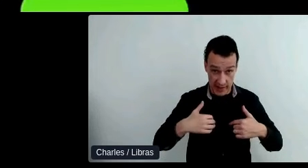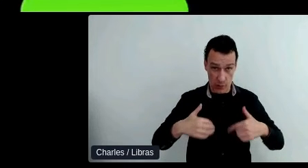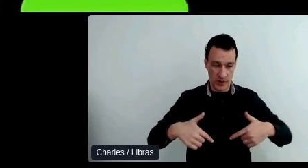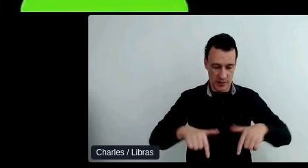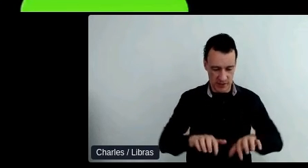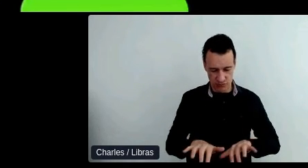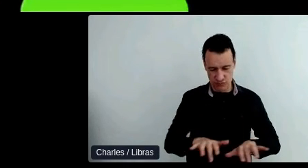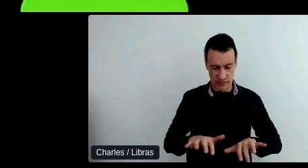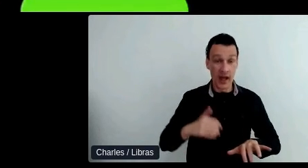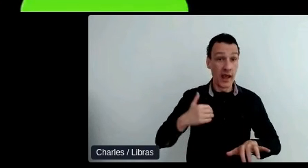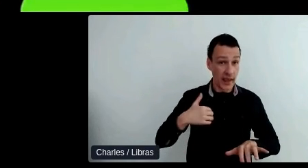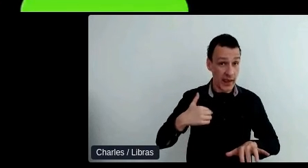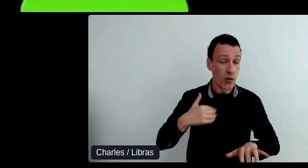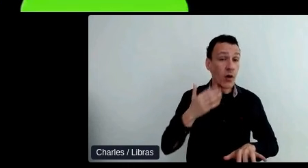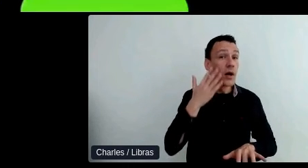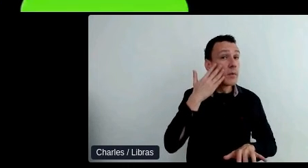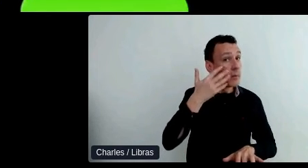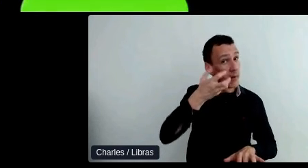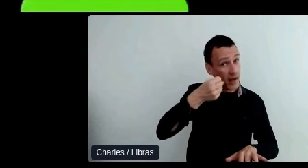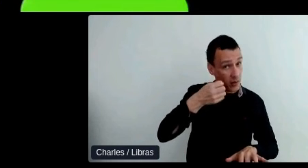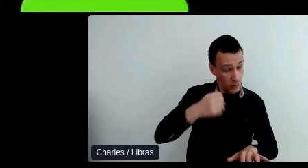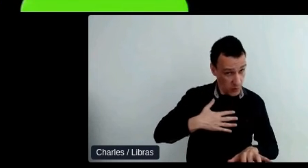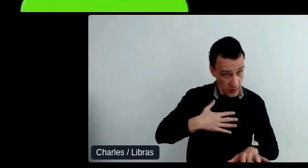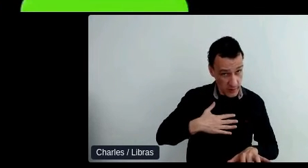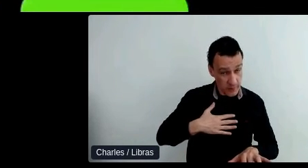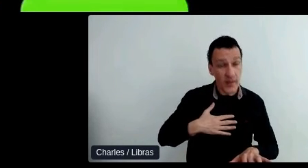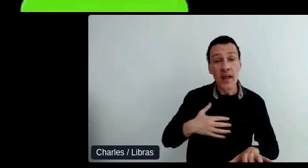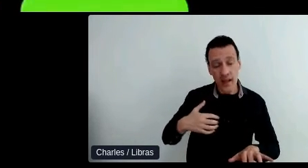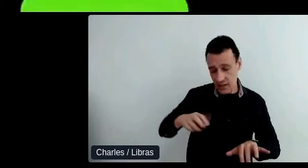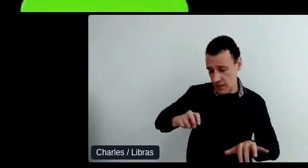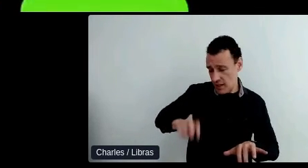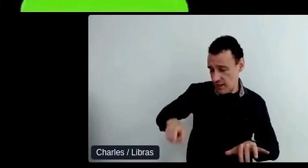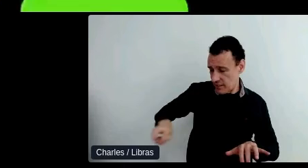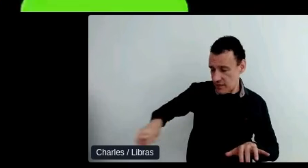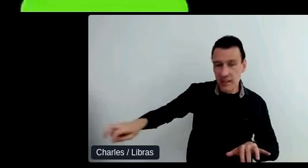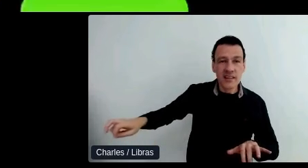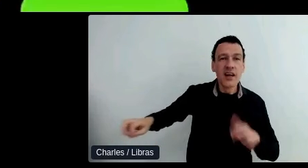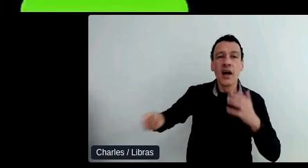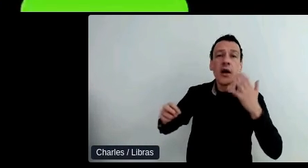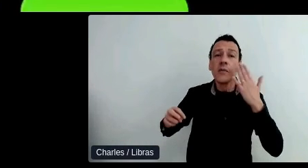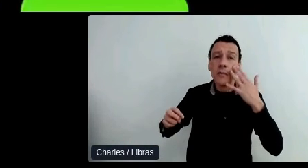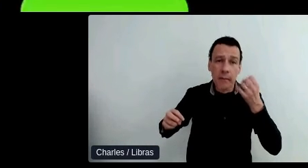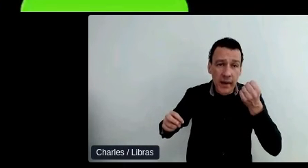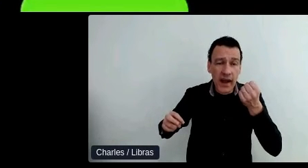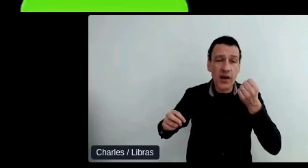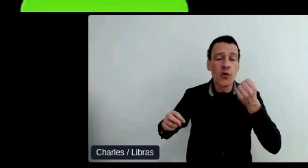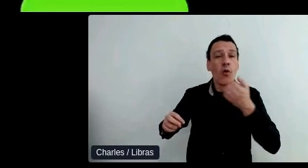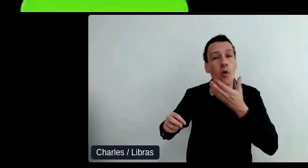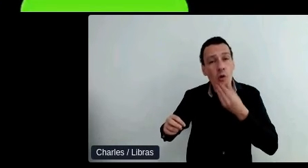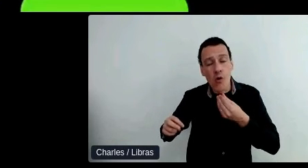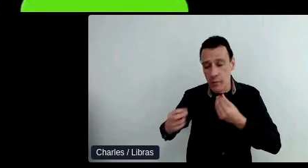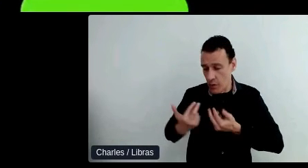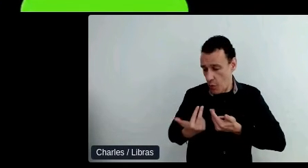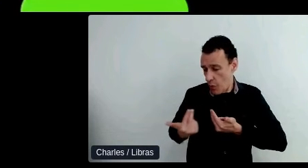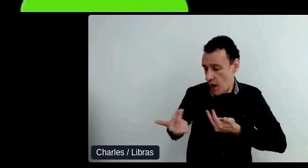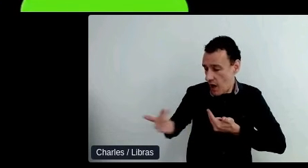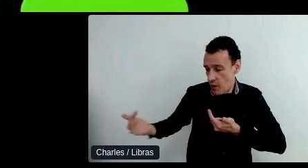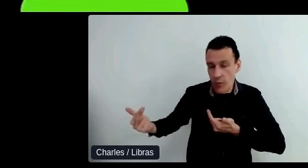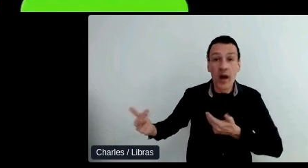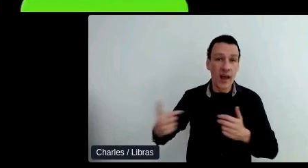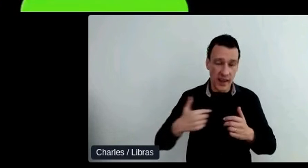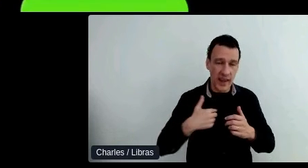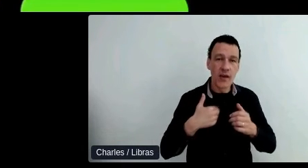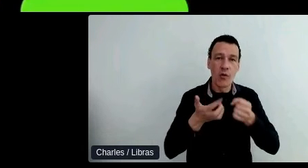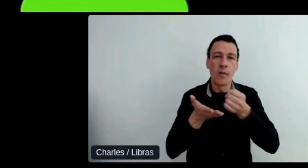com 50 garotos iguais criar essa base de conhecimento para a máquina sozinho. Tem que verificar, tem